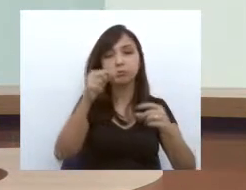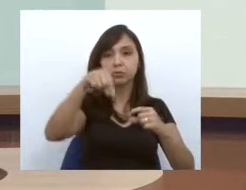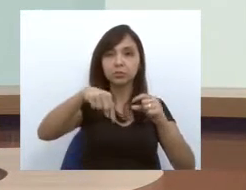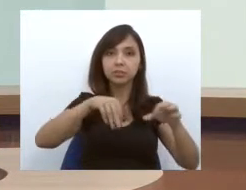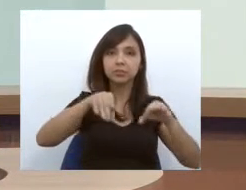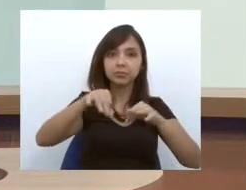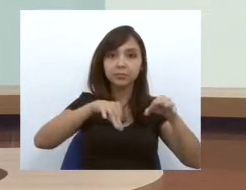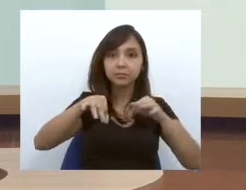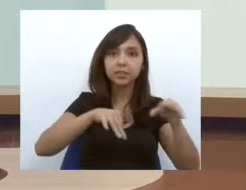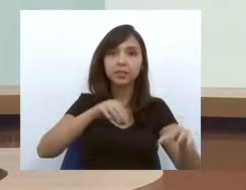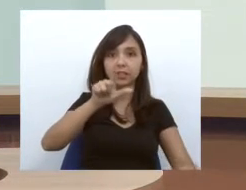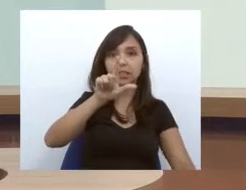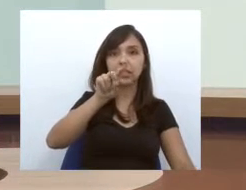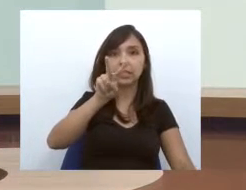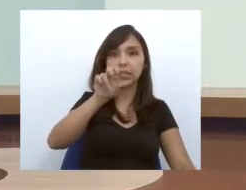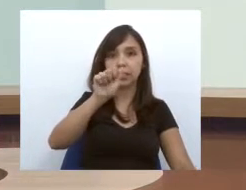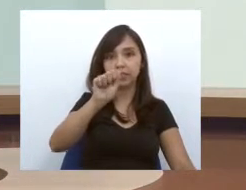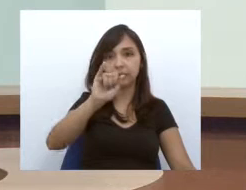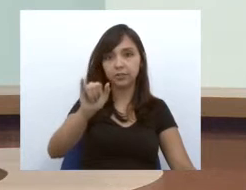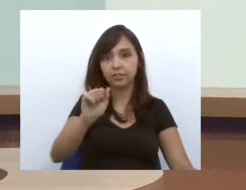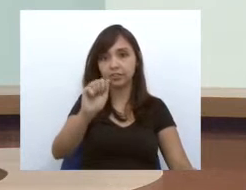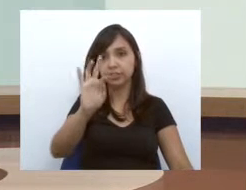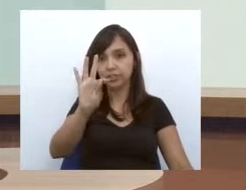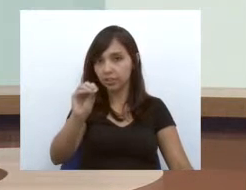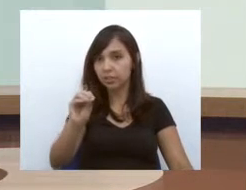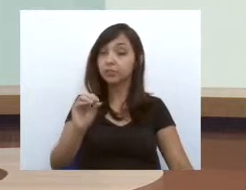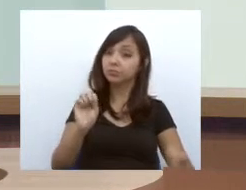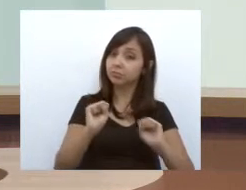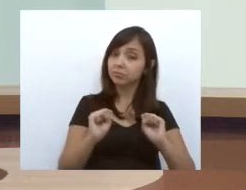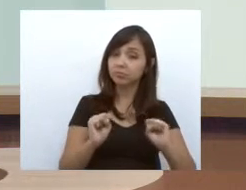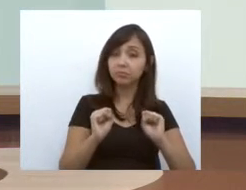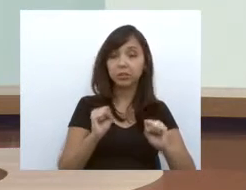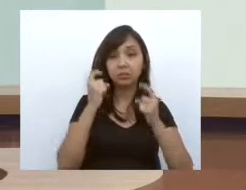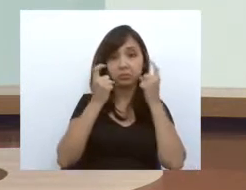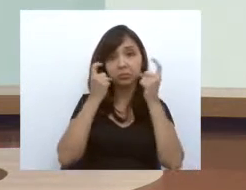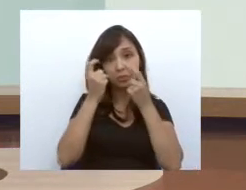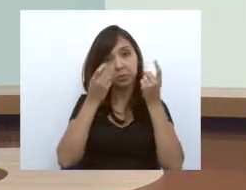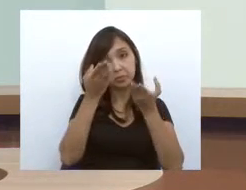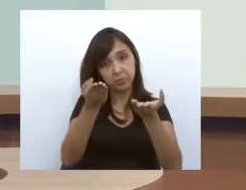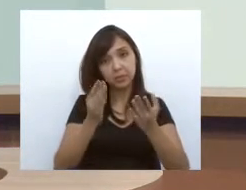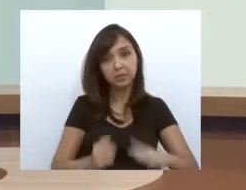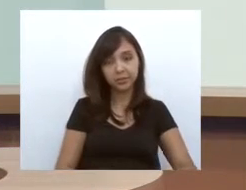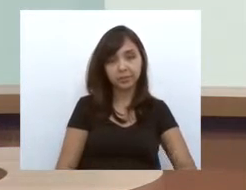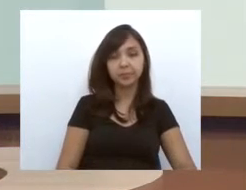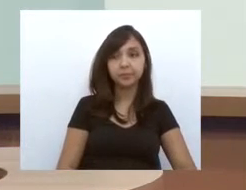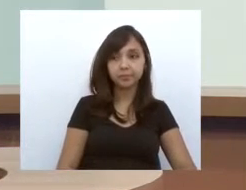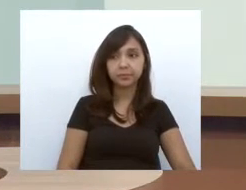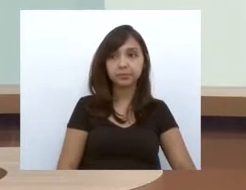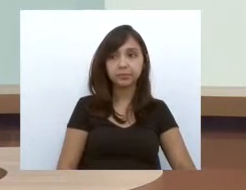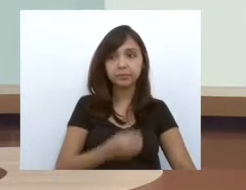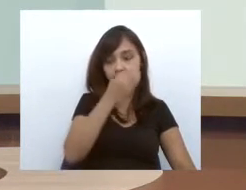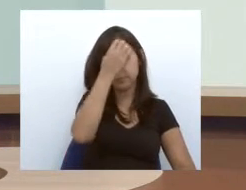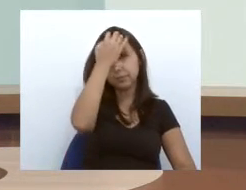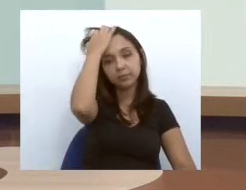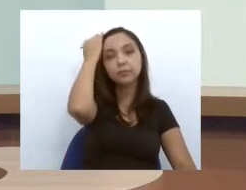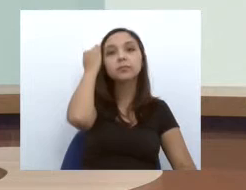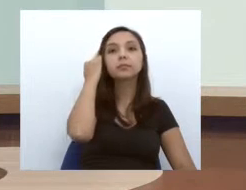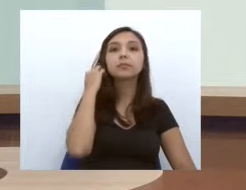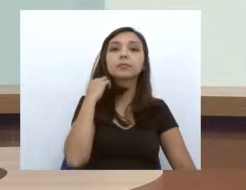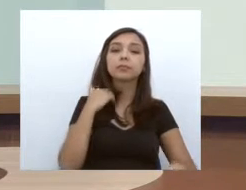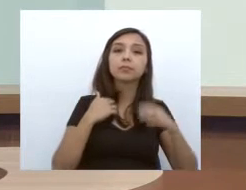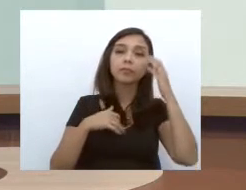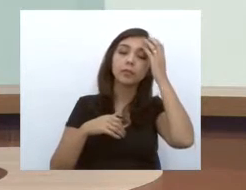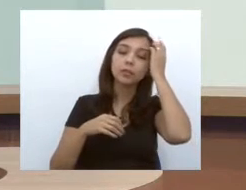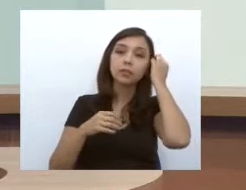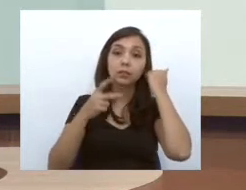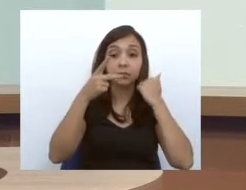Lava Jato. Então, talvez seja essa a preocupação de Vossa Excelência. O